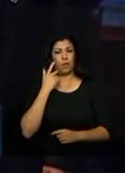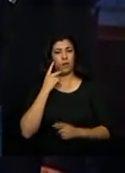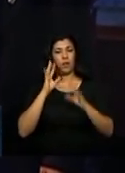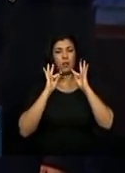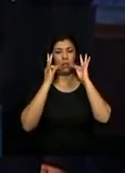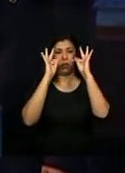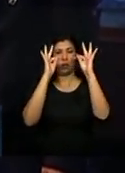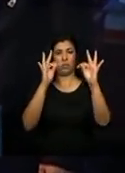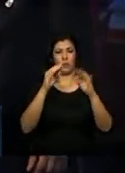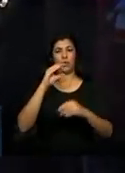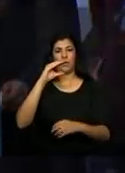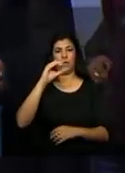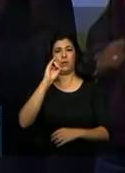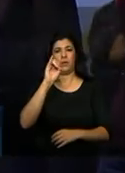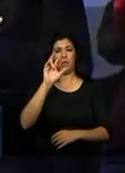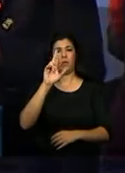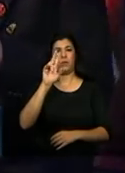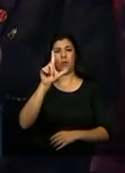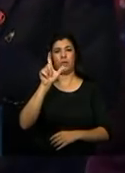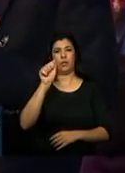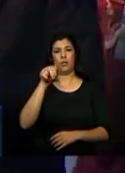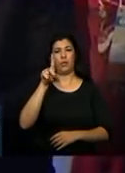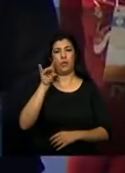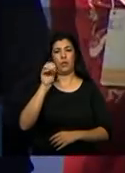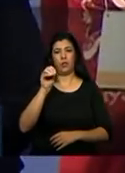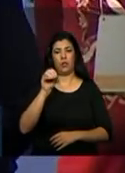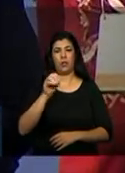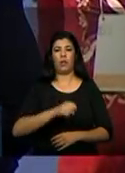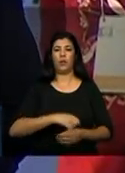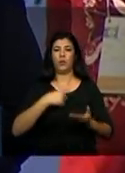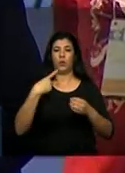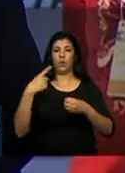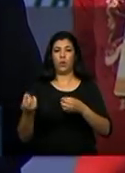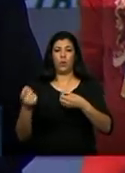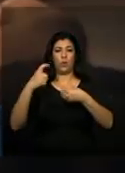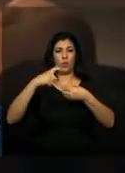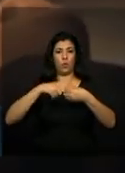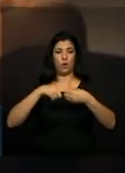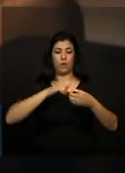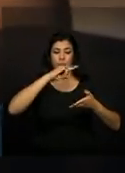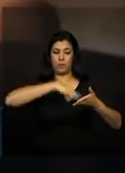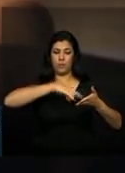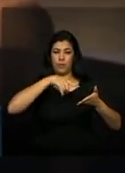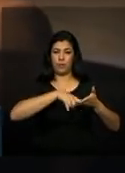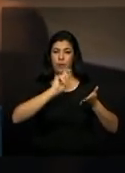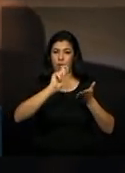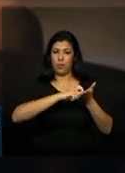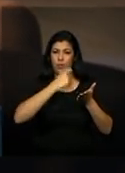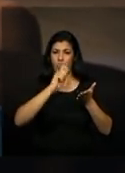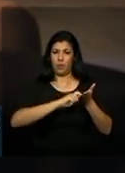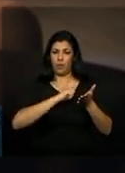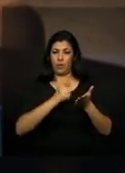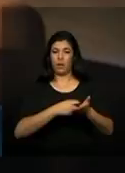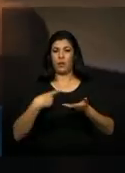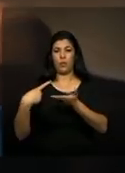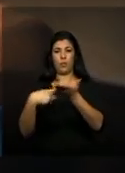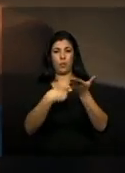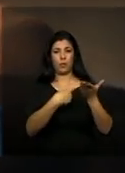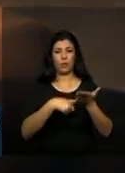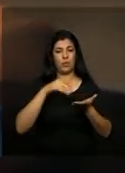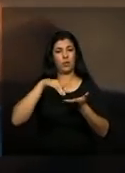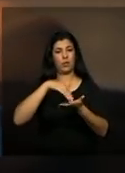Cirlândio, o convênio ora assinado faz parte da ação na qual a